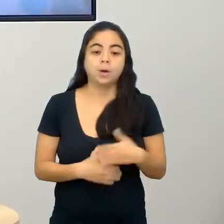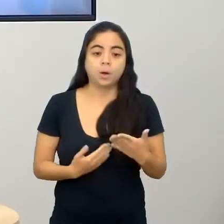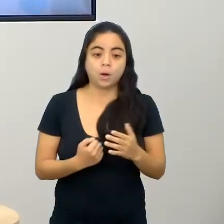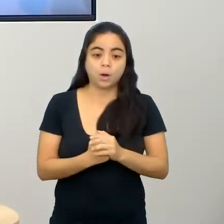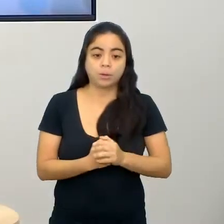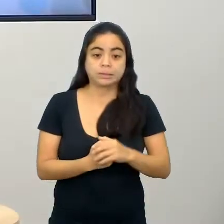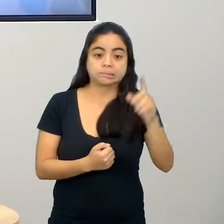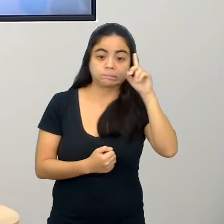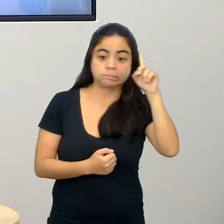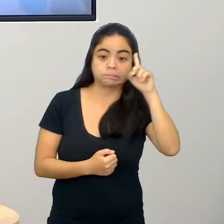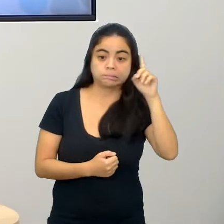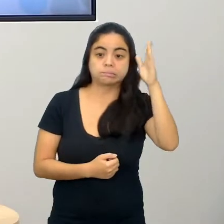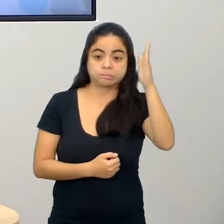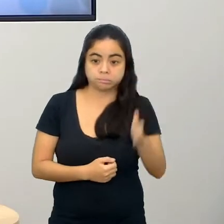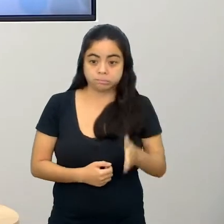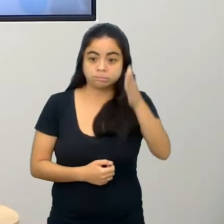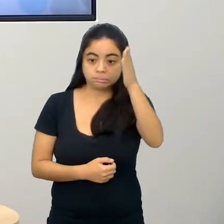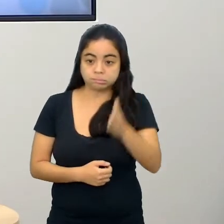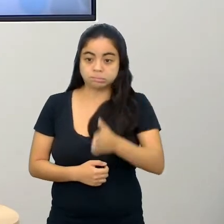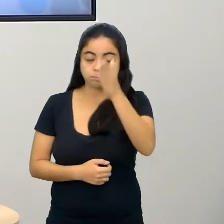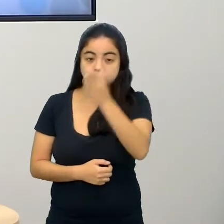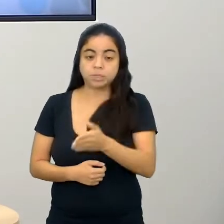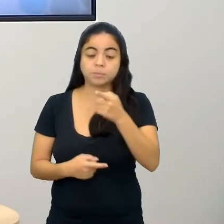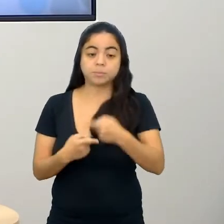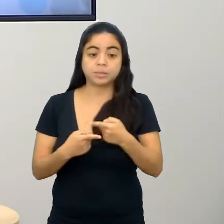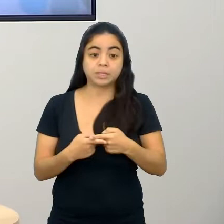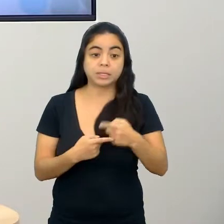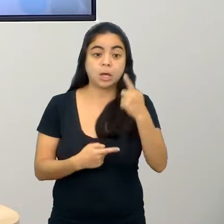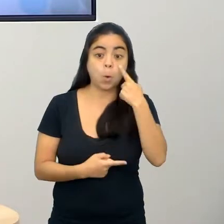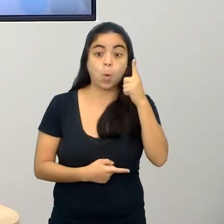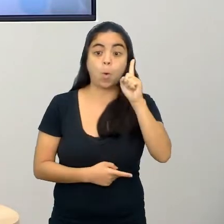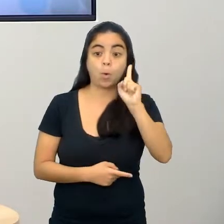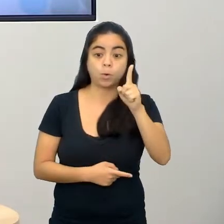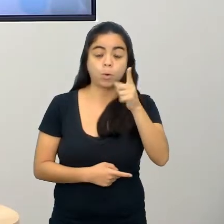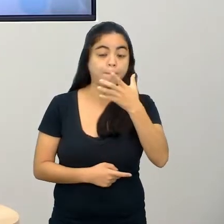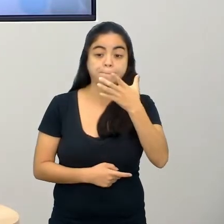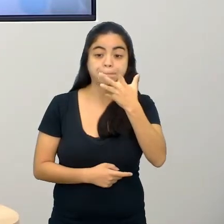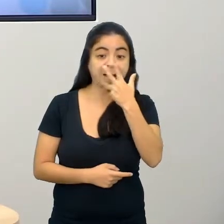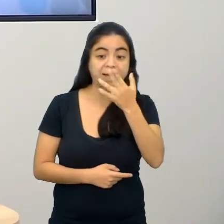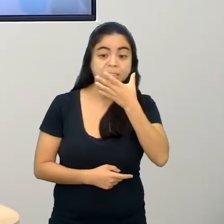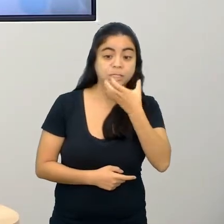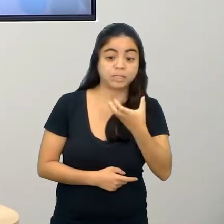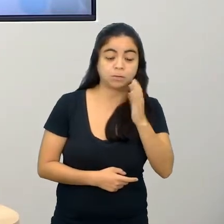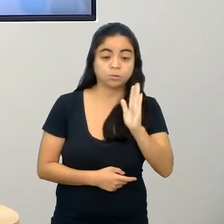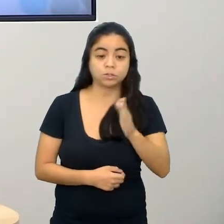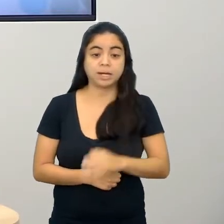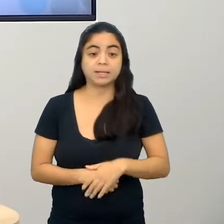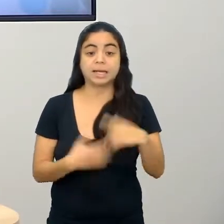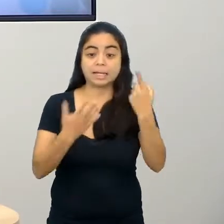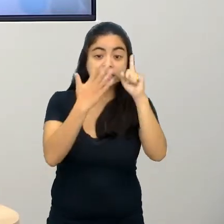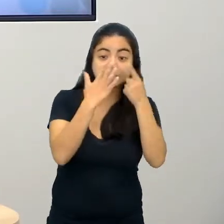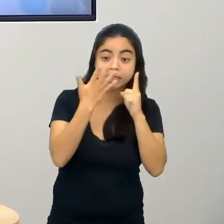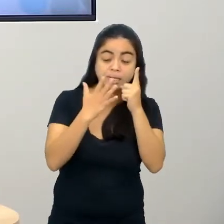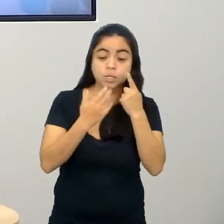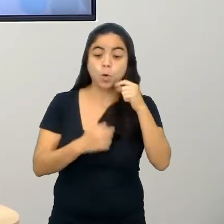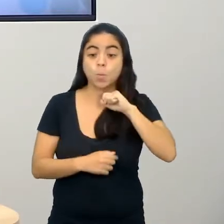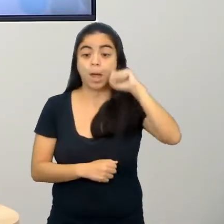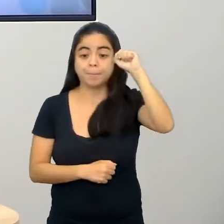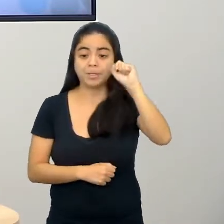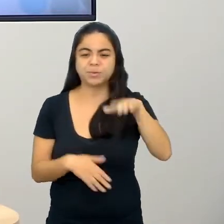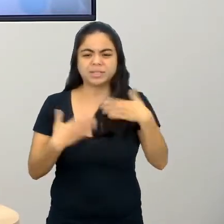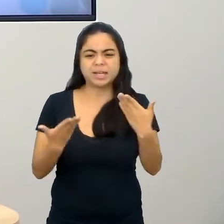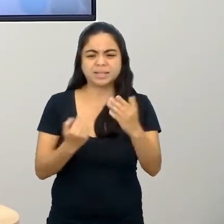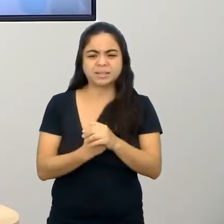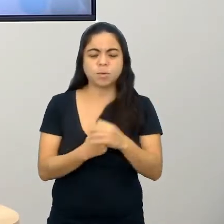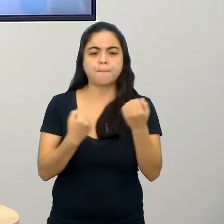coisa, assim, caótica, porque você já olhou, já é Natal, né? Carnaval foi em abril, então o que aconteceu? Para que a